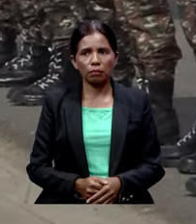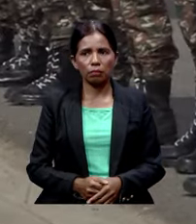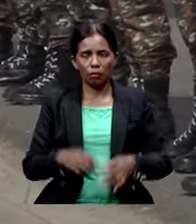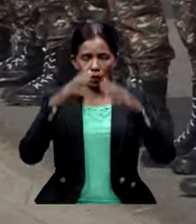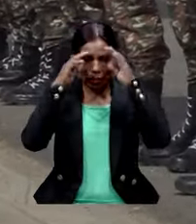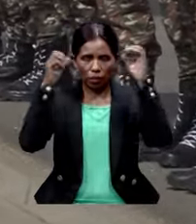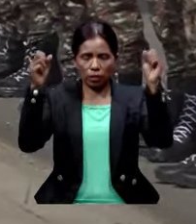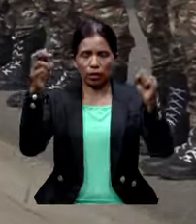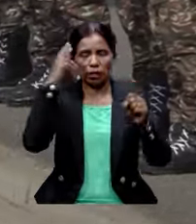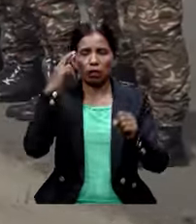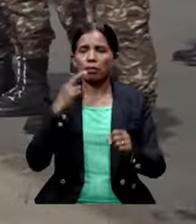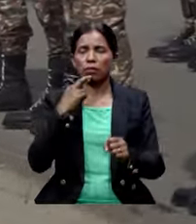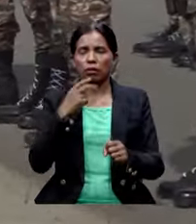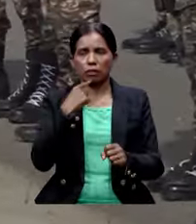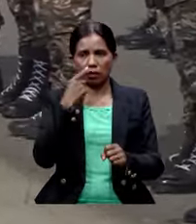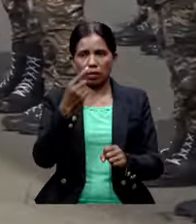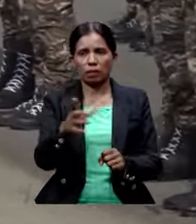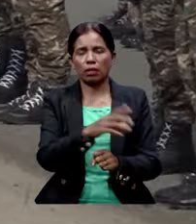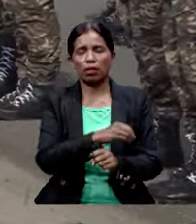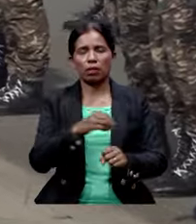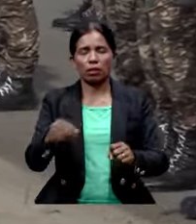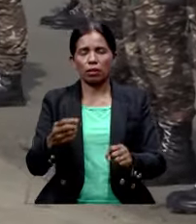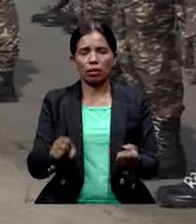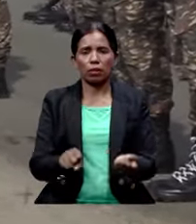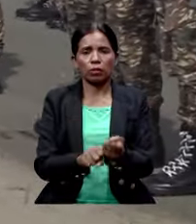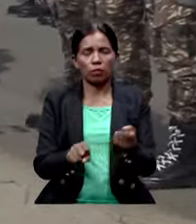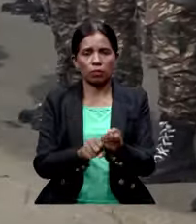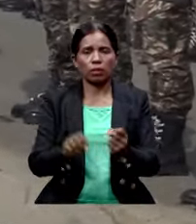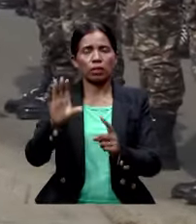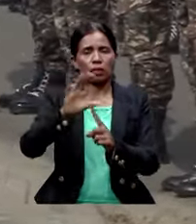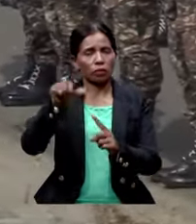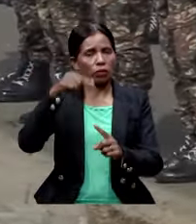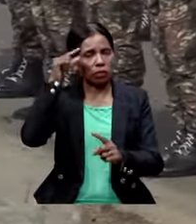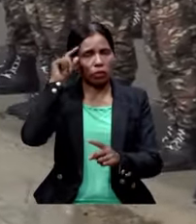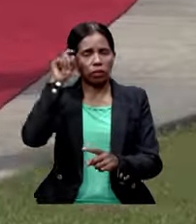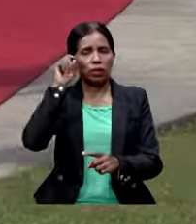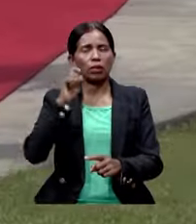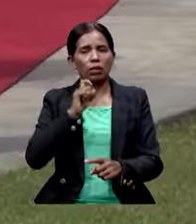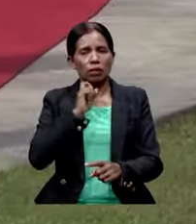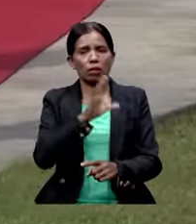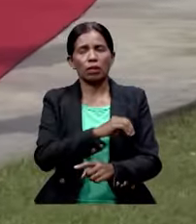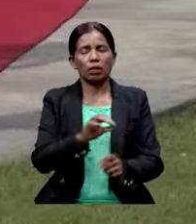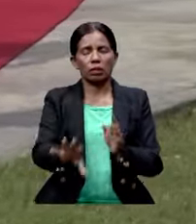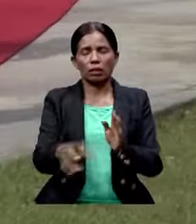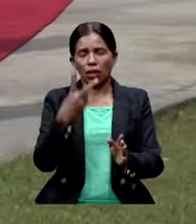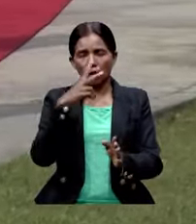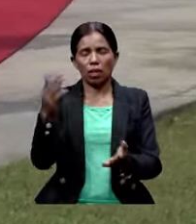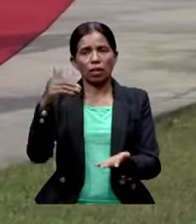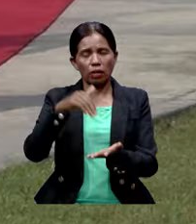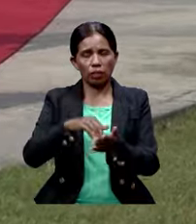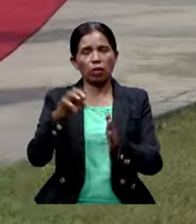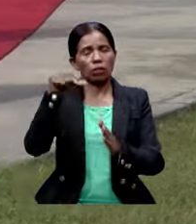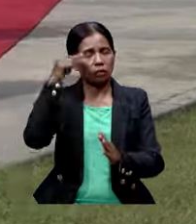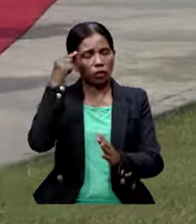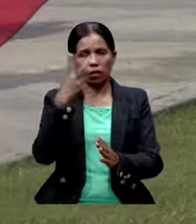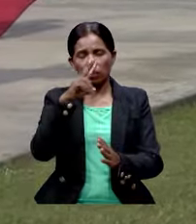Presidente da República, Zeramos Horta Teten, minha parte apoia chefe do governo Kaira Lassana Guzmão, atu remodela governo da CIA, li Rússia